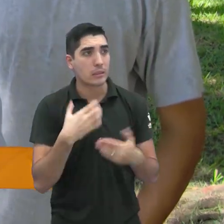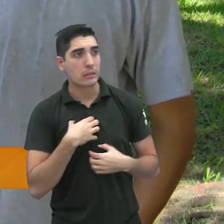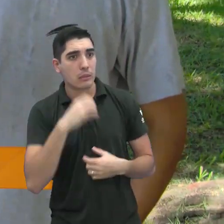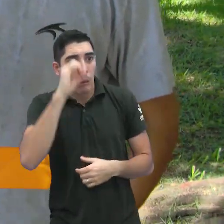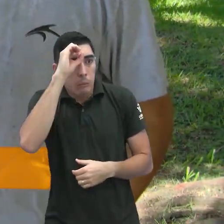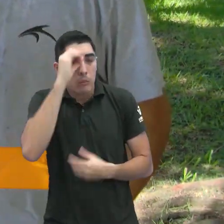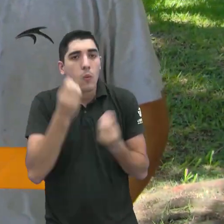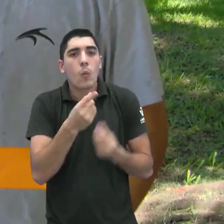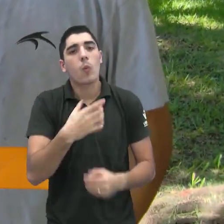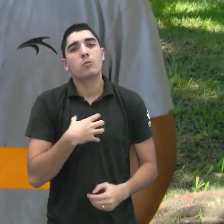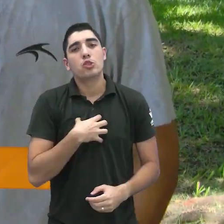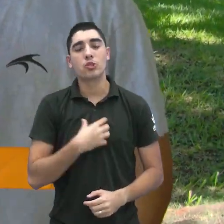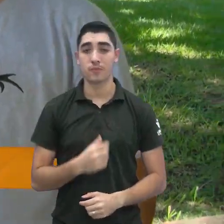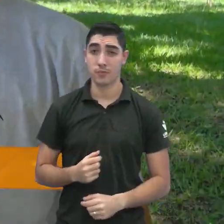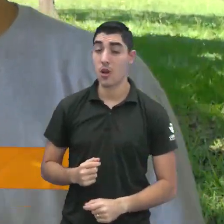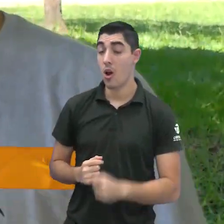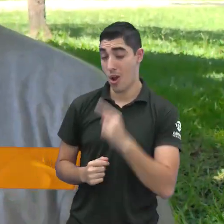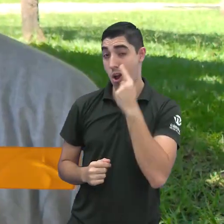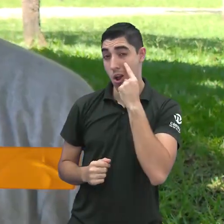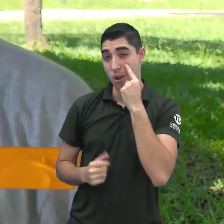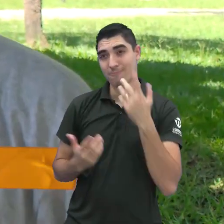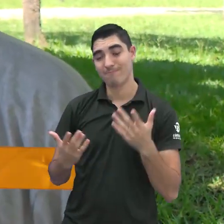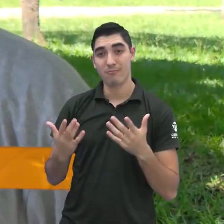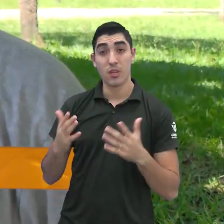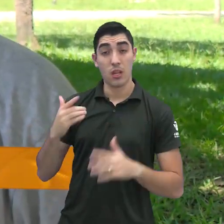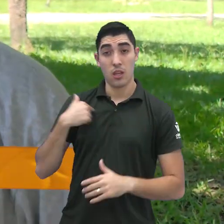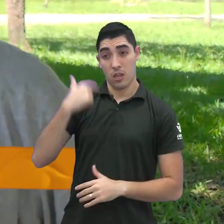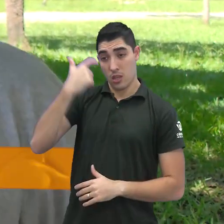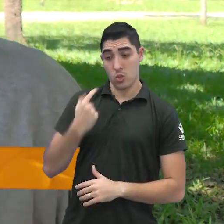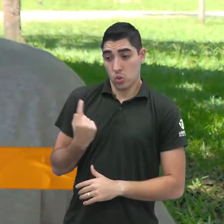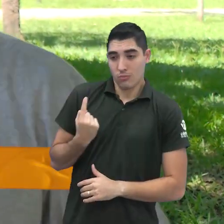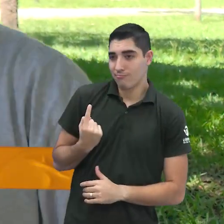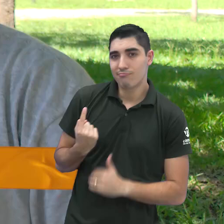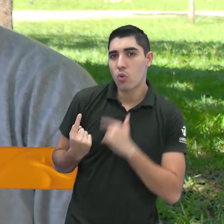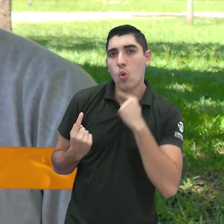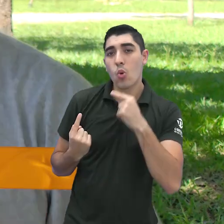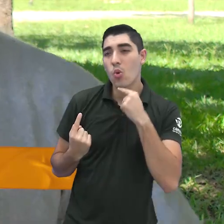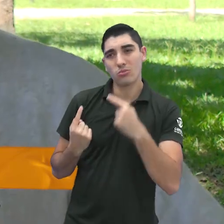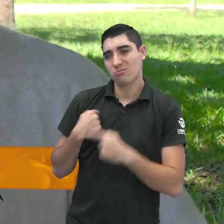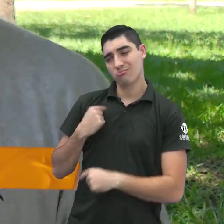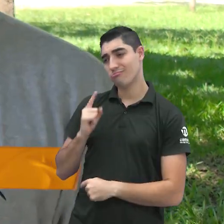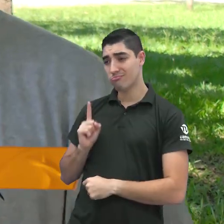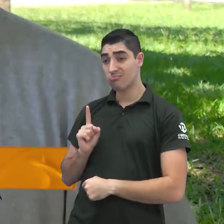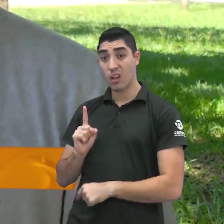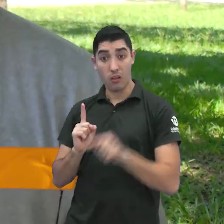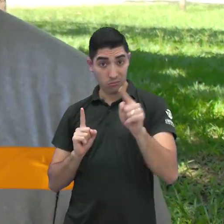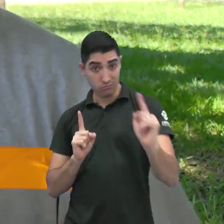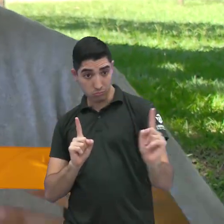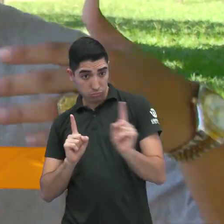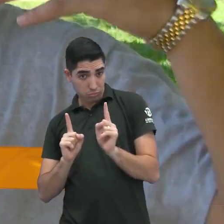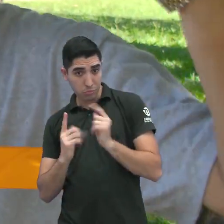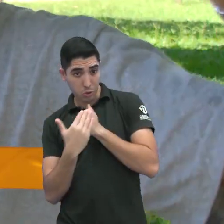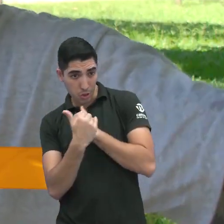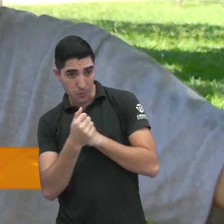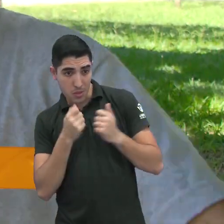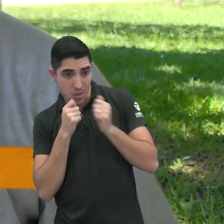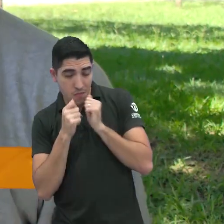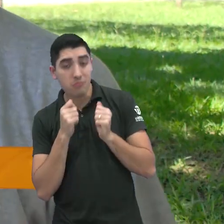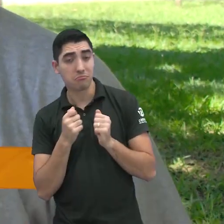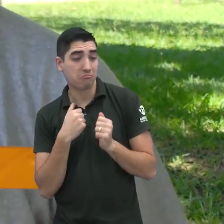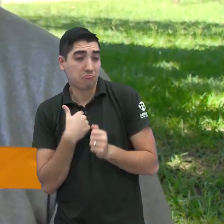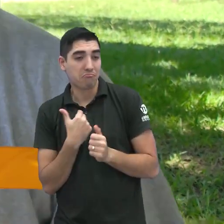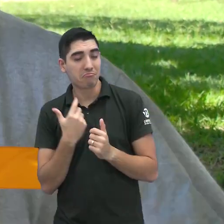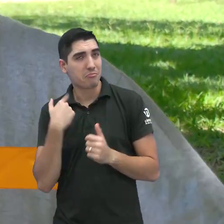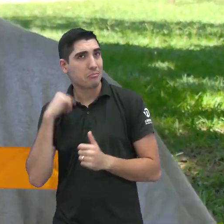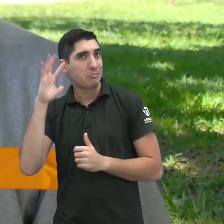expectativa? Ah, cara, às vezes a gente não consegue, né? Igual eu tava aqui na praça e veio me abordar, eu tô fazendo exatamente isso. A gente tem que pensar 1 milhão de